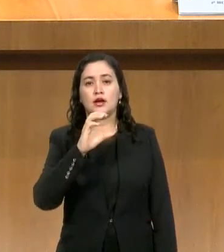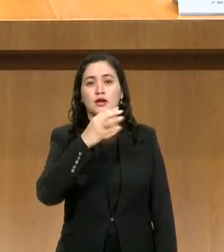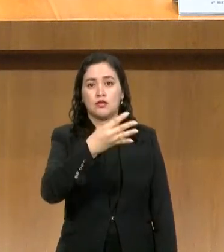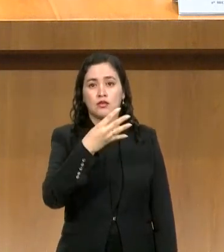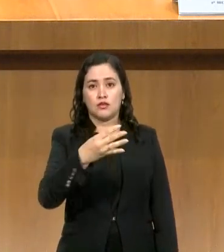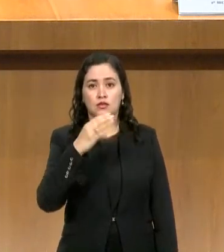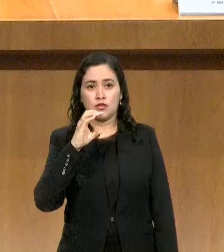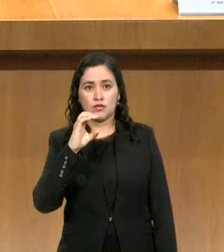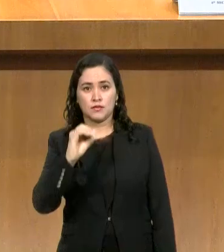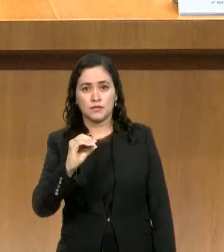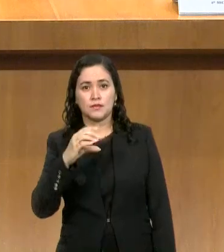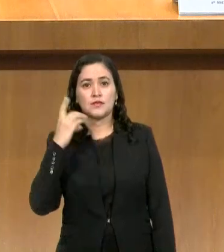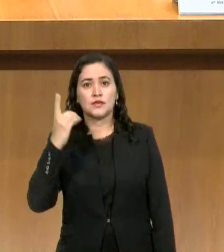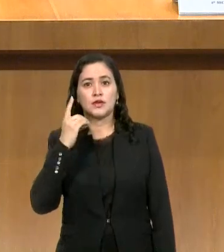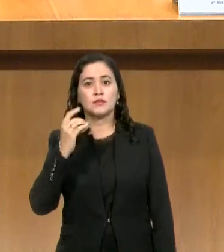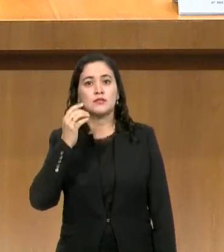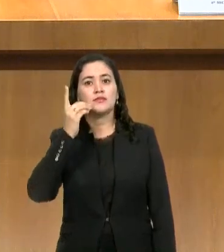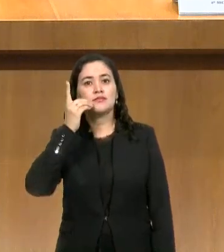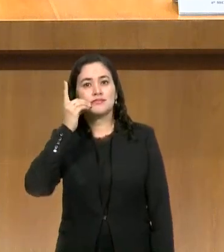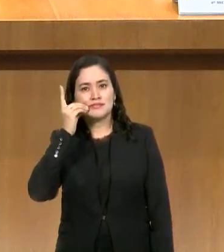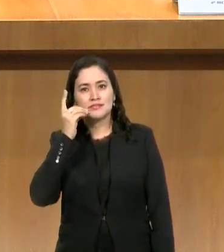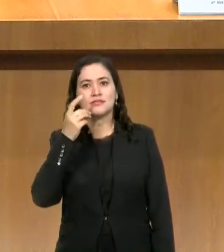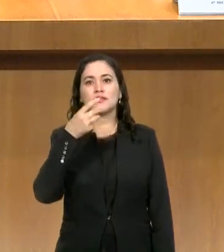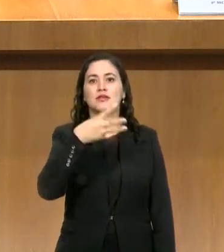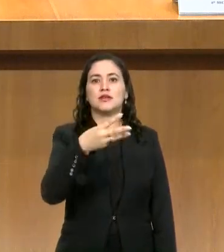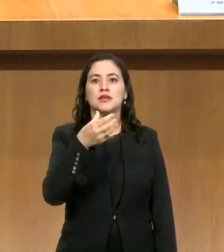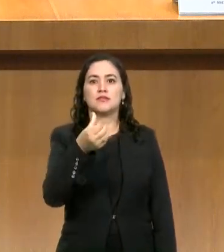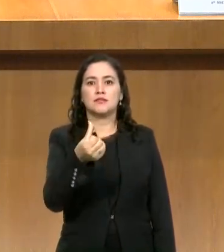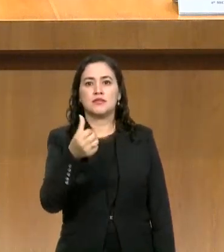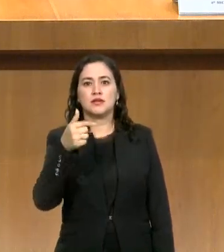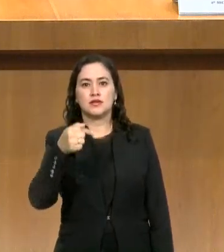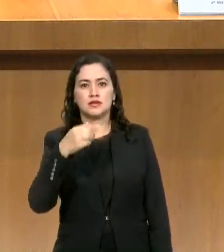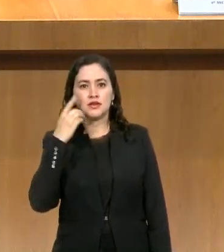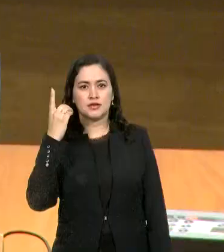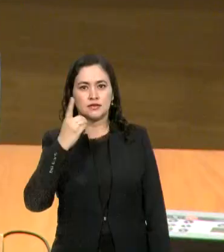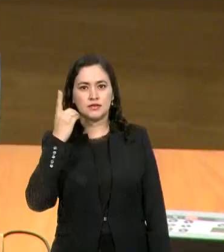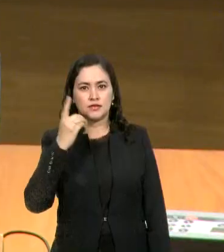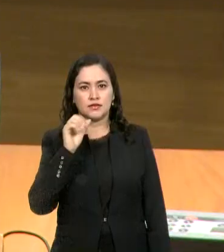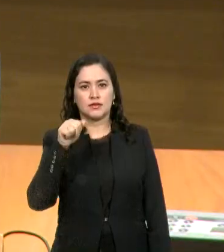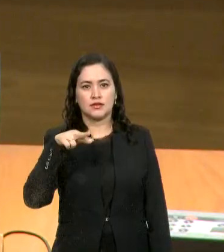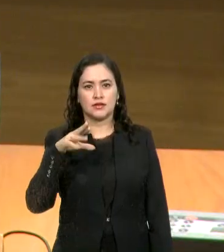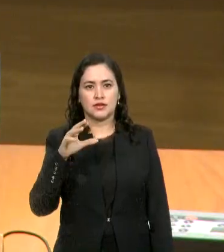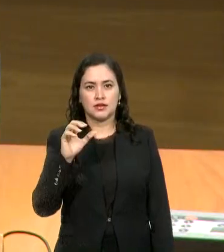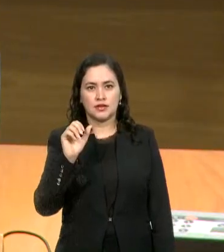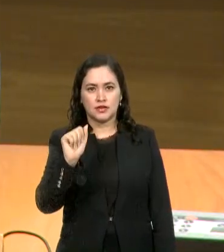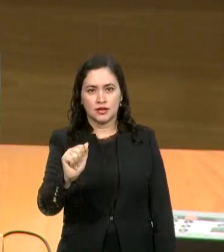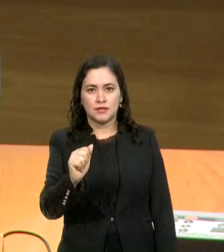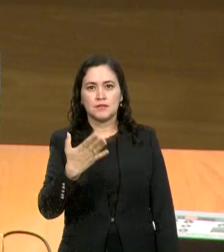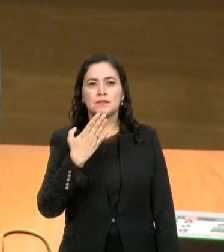expediente. Obrigado, senhora presidente, Iracema Vale. Matéria para leitura,